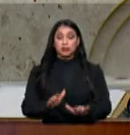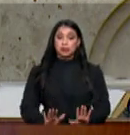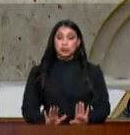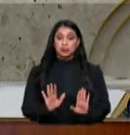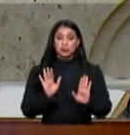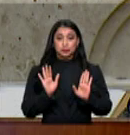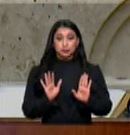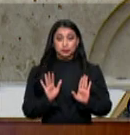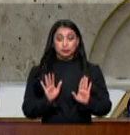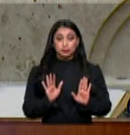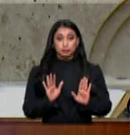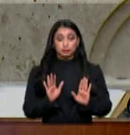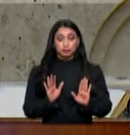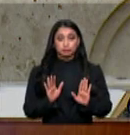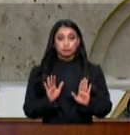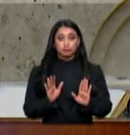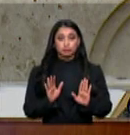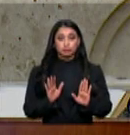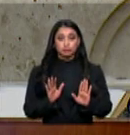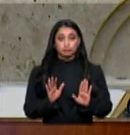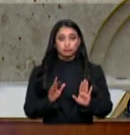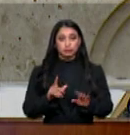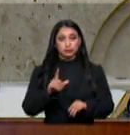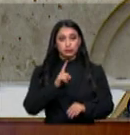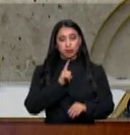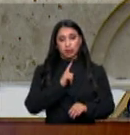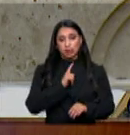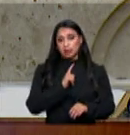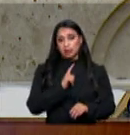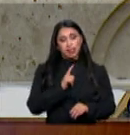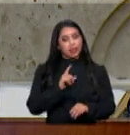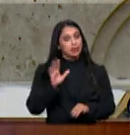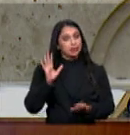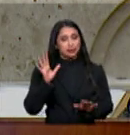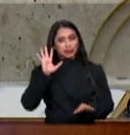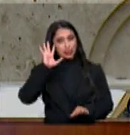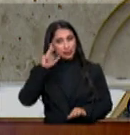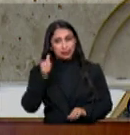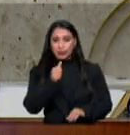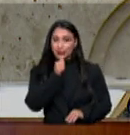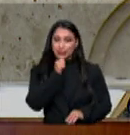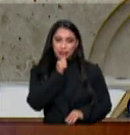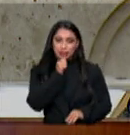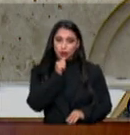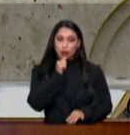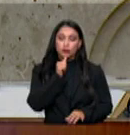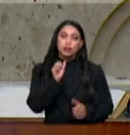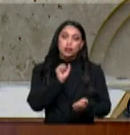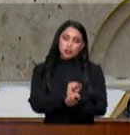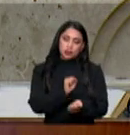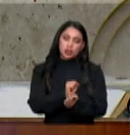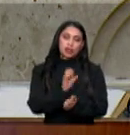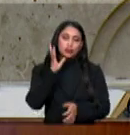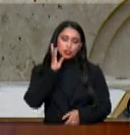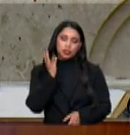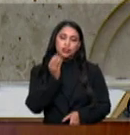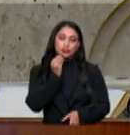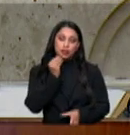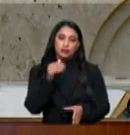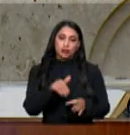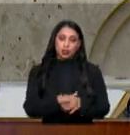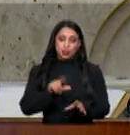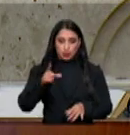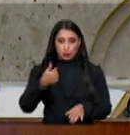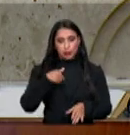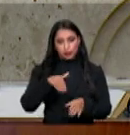mas essa balança não pendeu ainda para lado nenhum e eu vou ouvir o voto do ministro Dias Toffoli e depois concluir o meu.